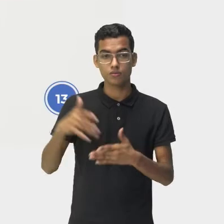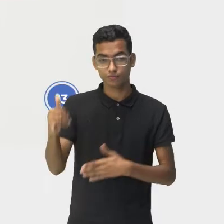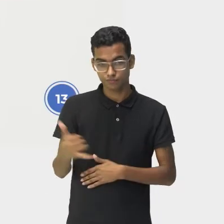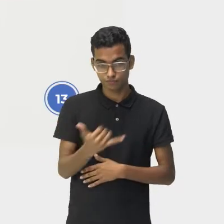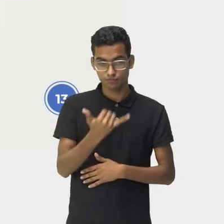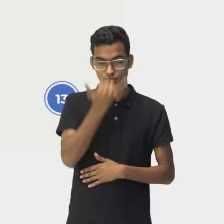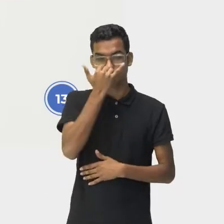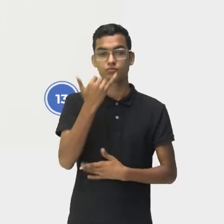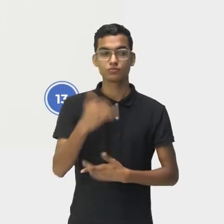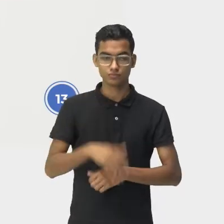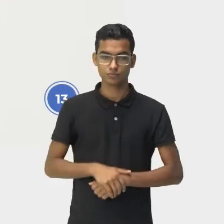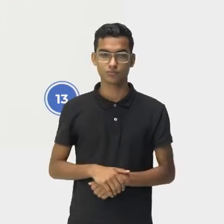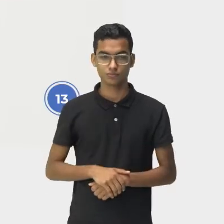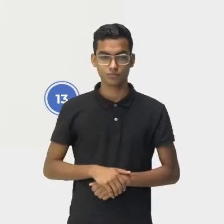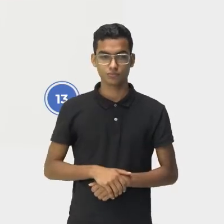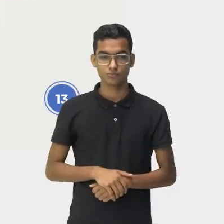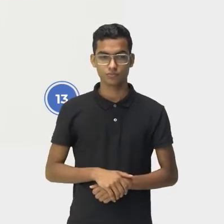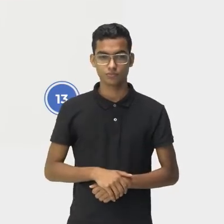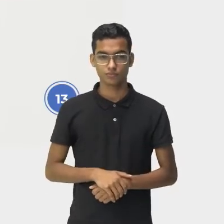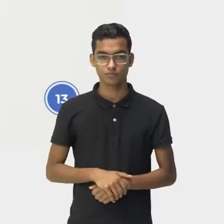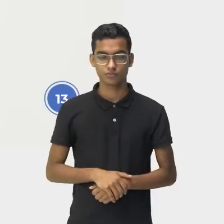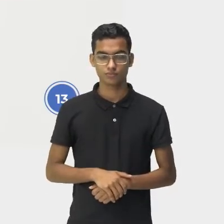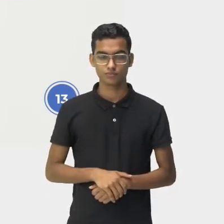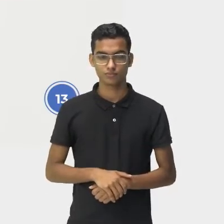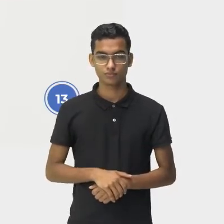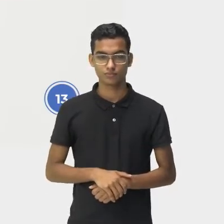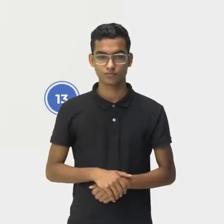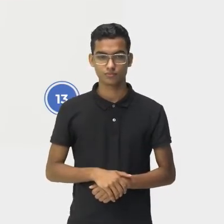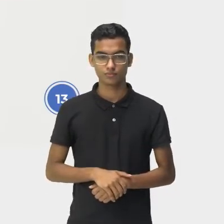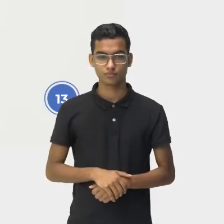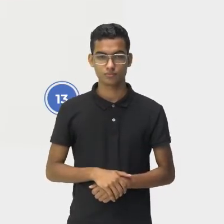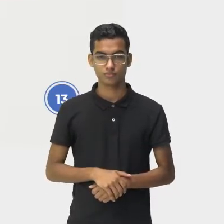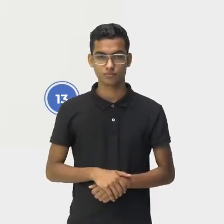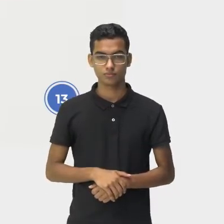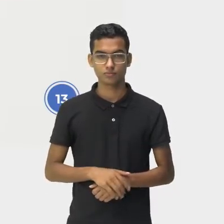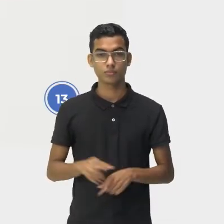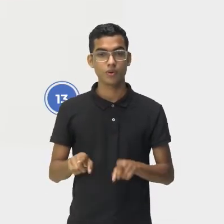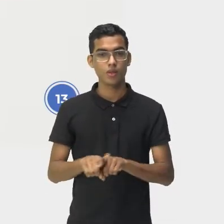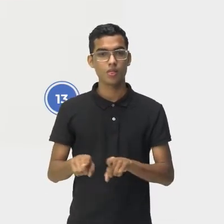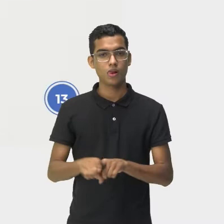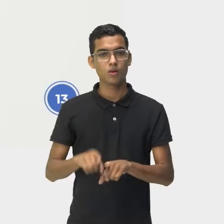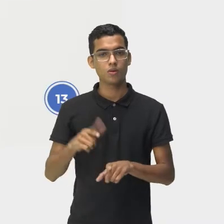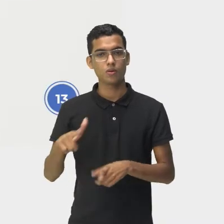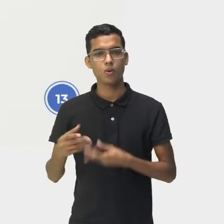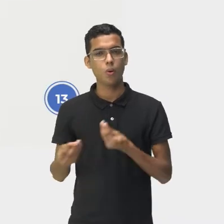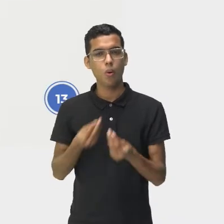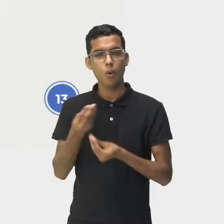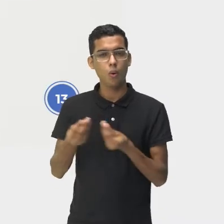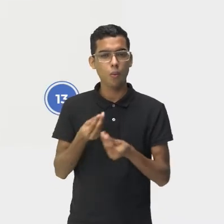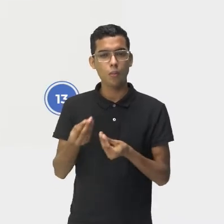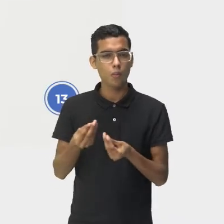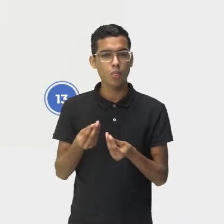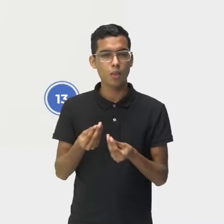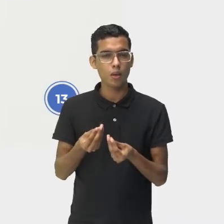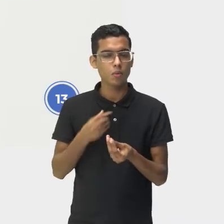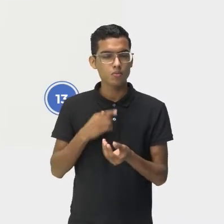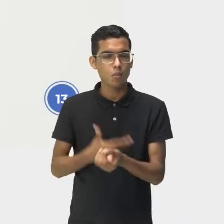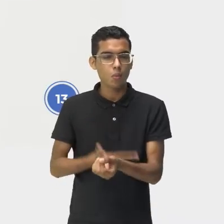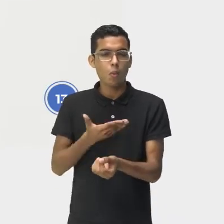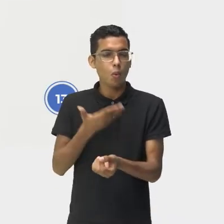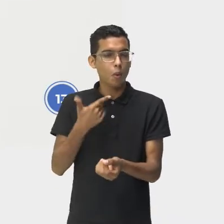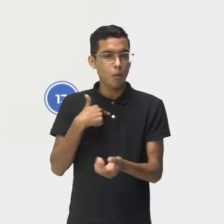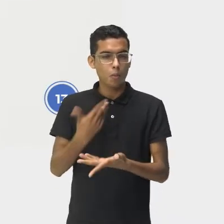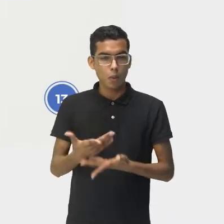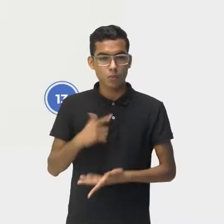como ter uma pressão 12/8, principalmente aquelas pessoas que já sofrem com a